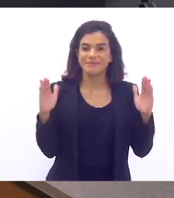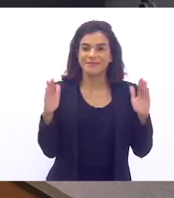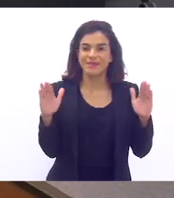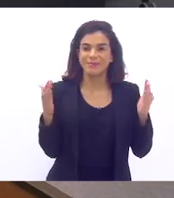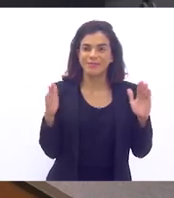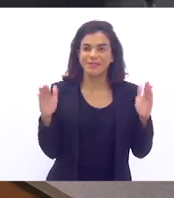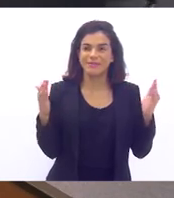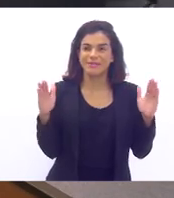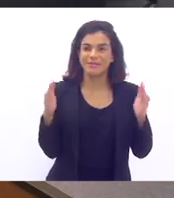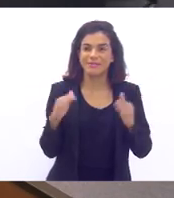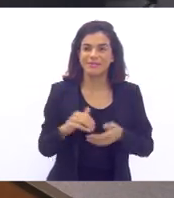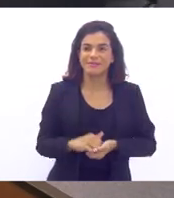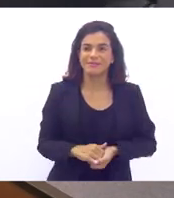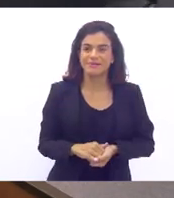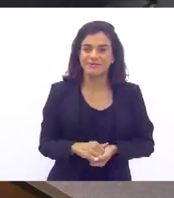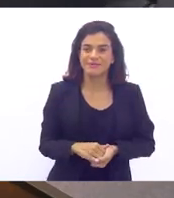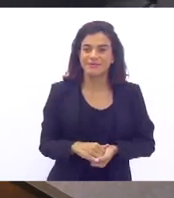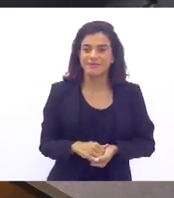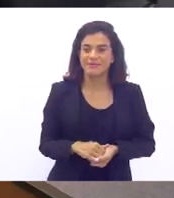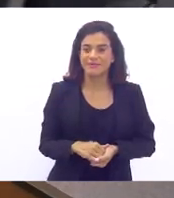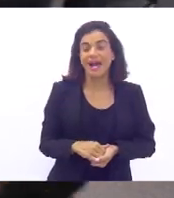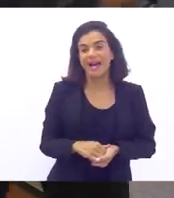por favor